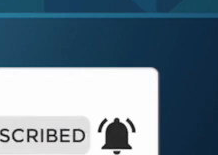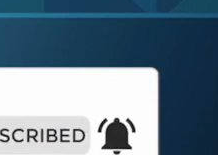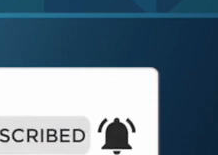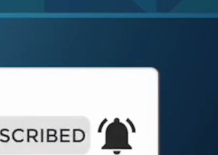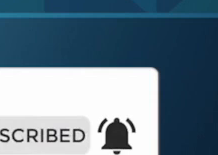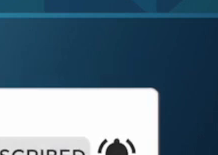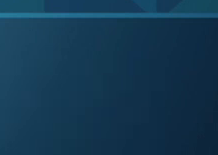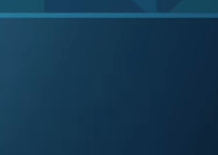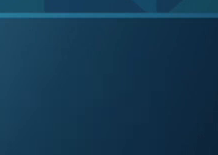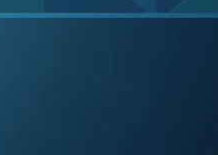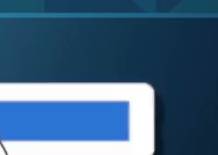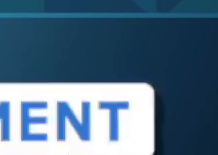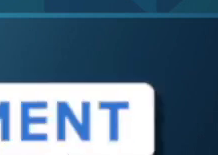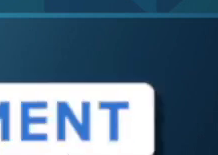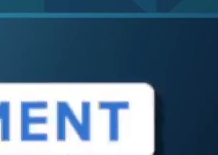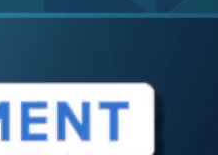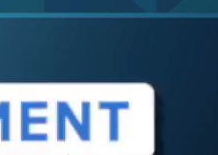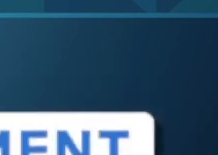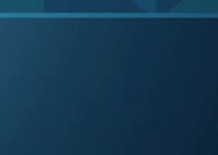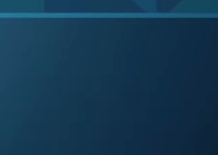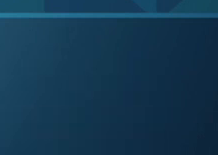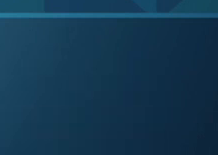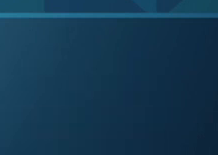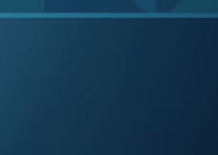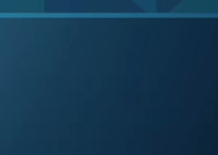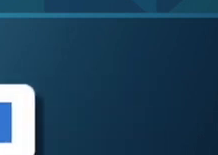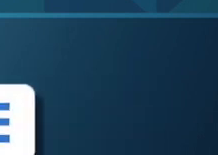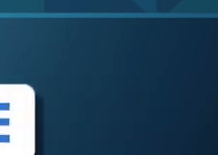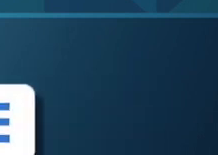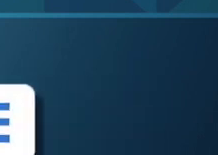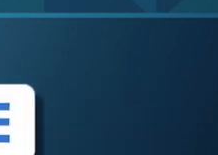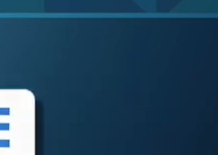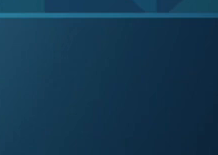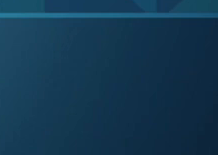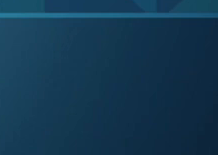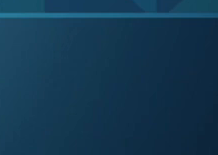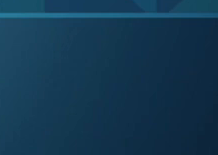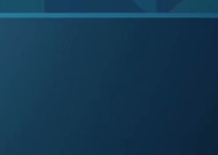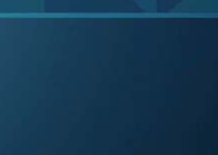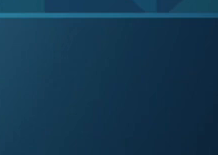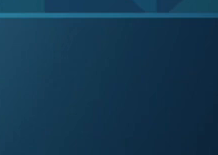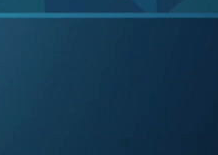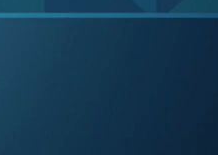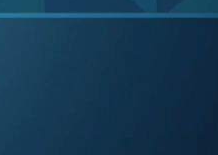botão notificação. Fo comentário, no fahetutang, ba media social, Siraceluk.